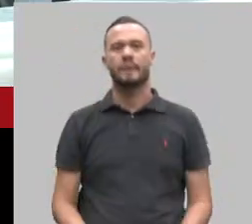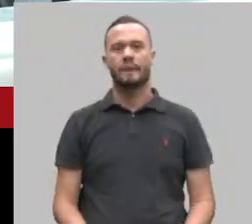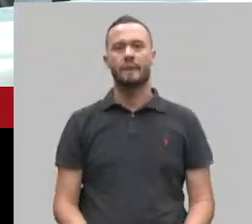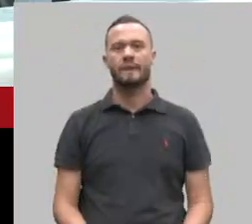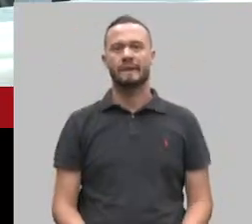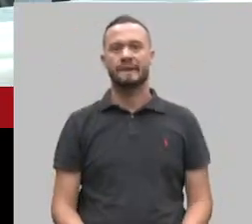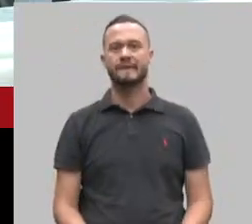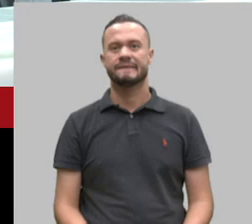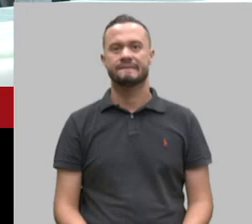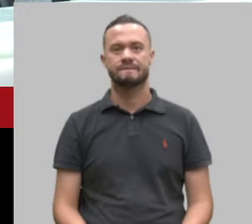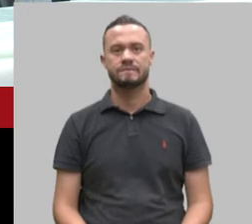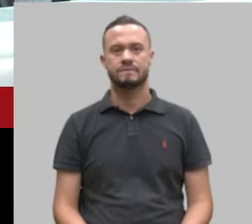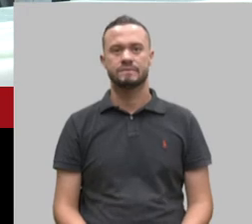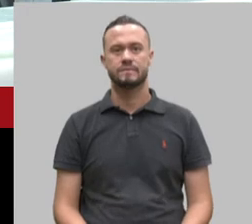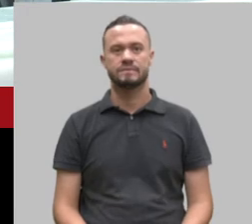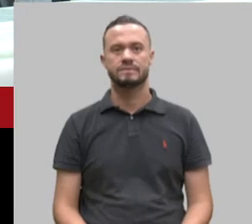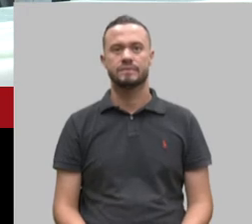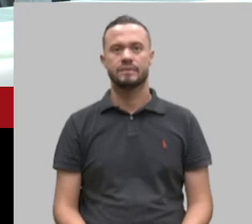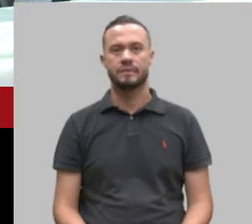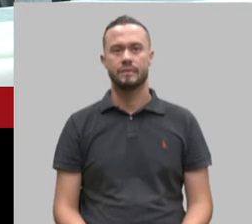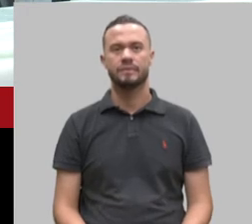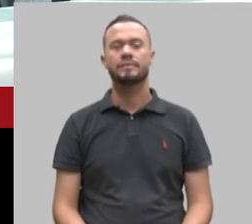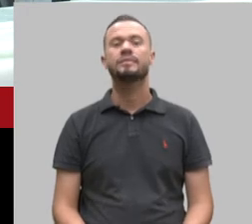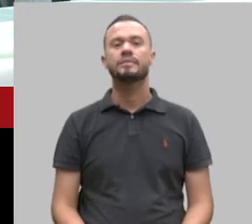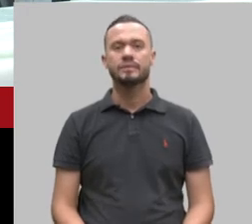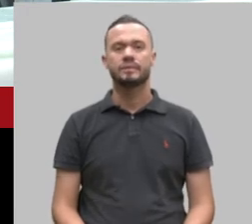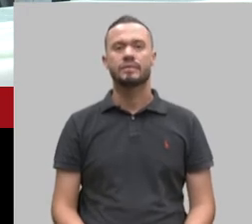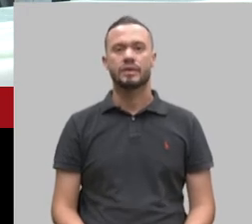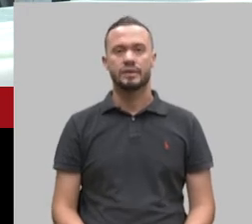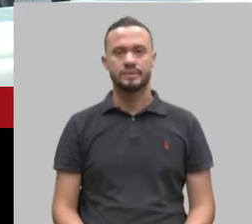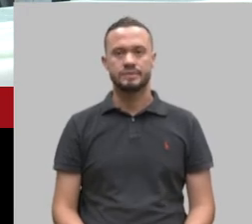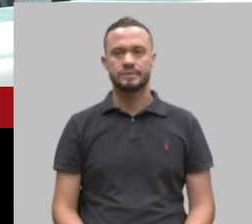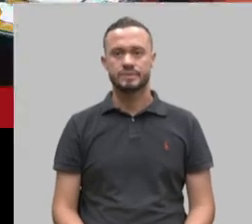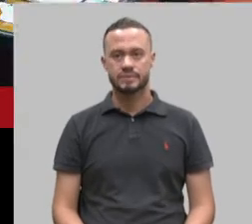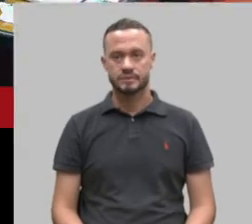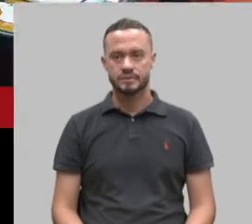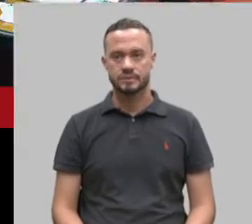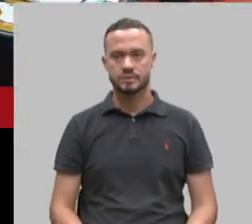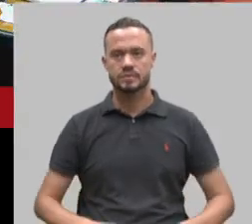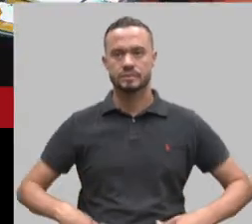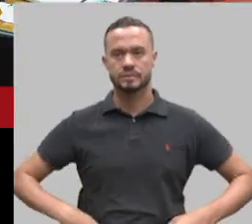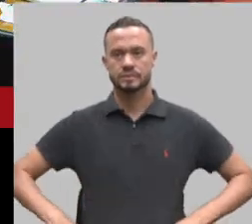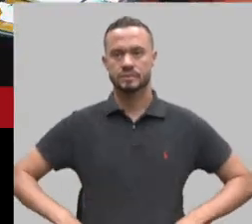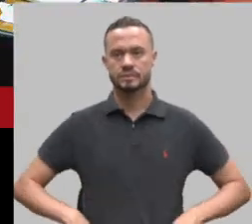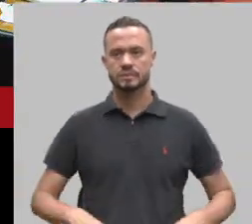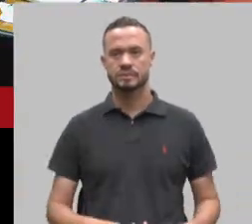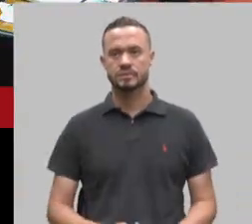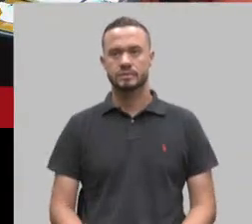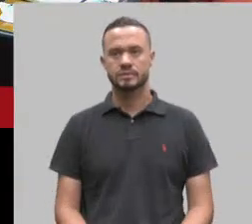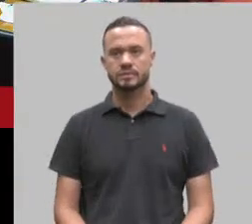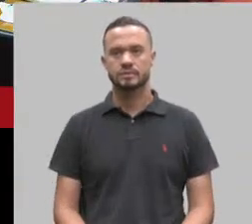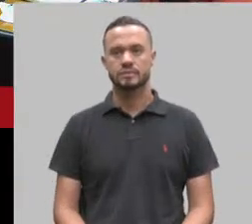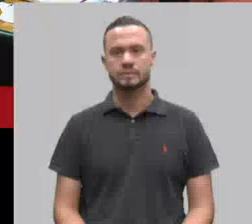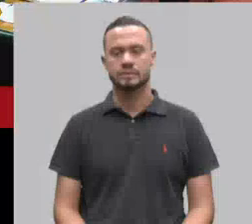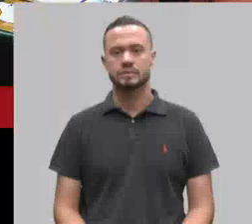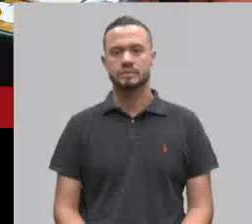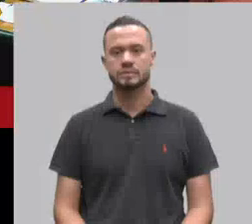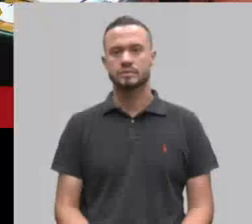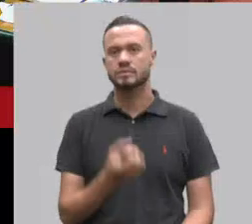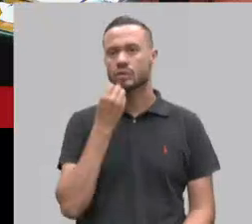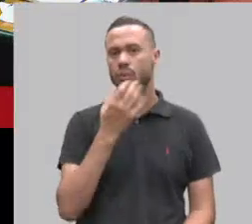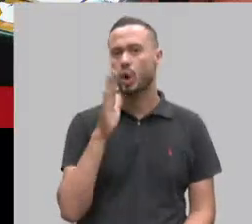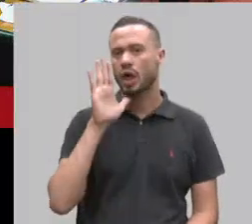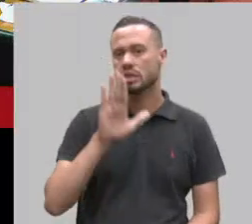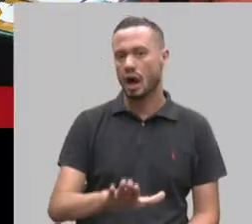Obrigada pode falar aqui na frente você isso João Joaquim né isso Eh boa tarde eu sou o